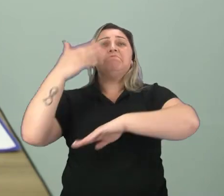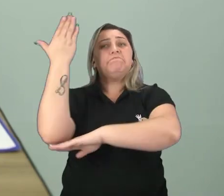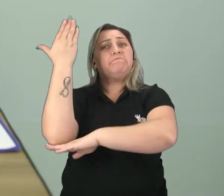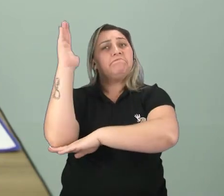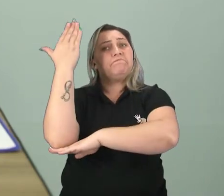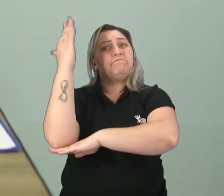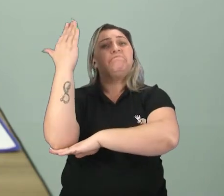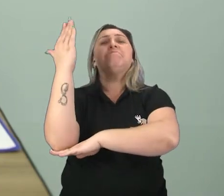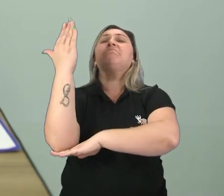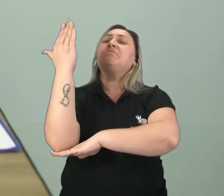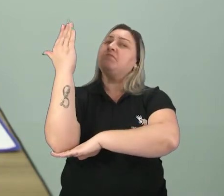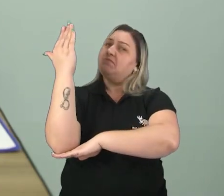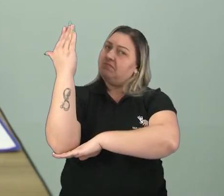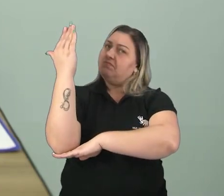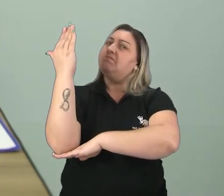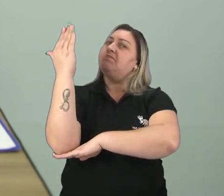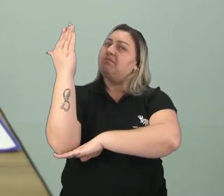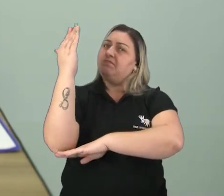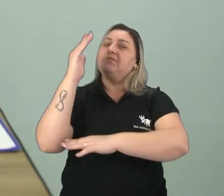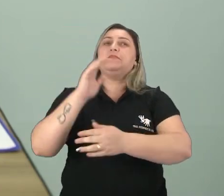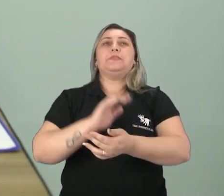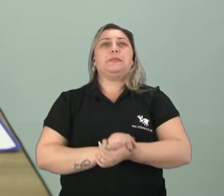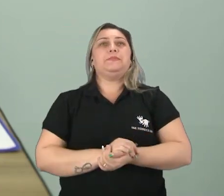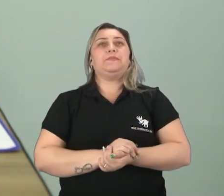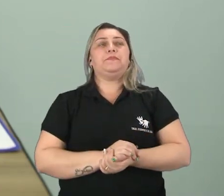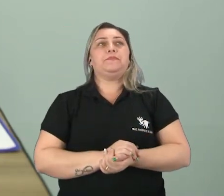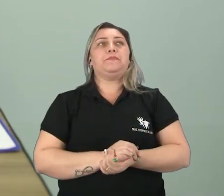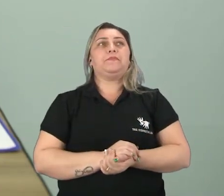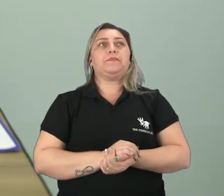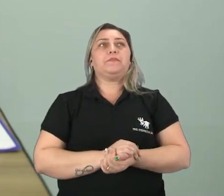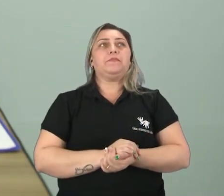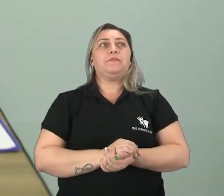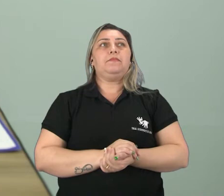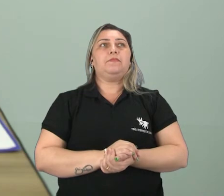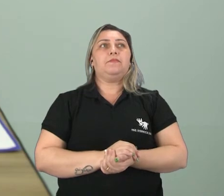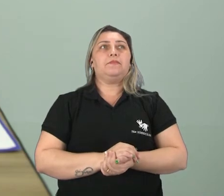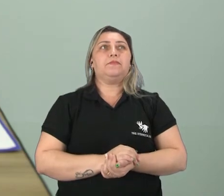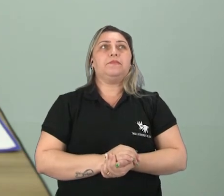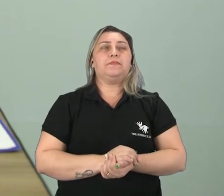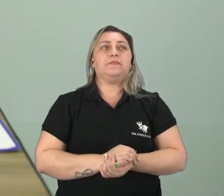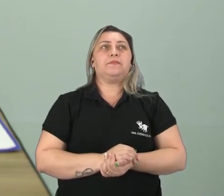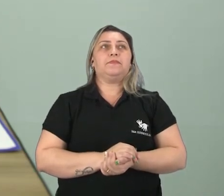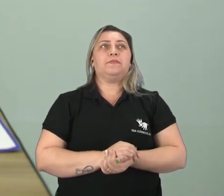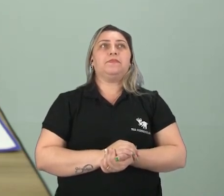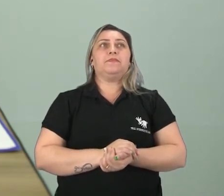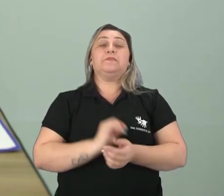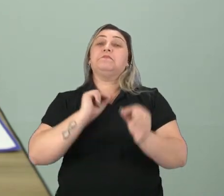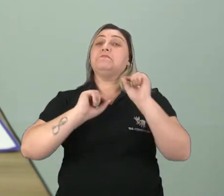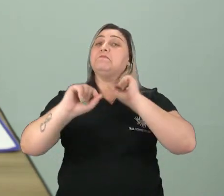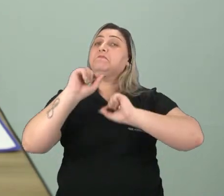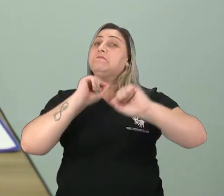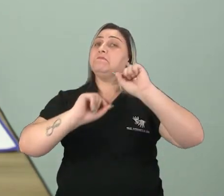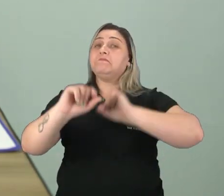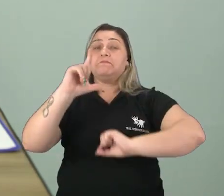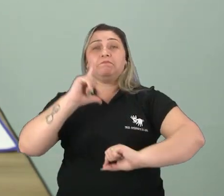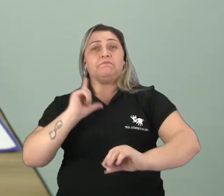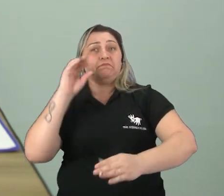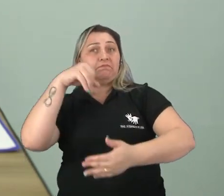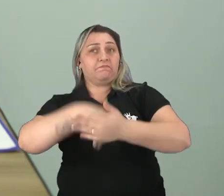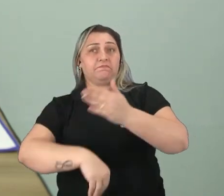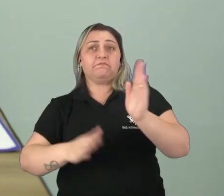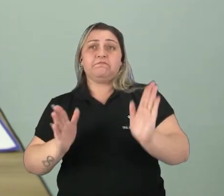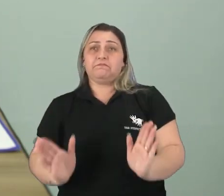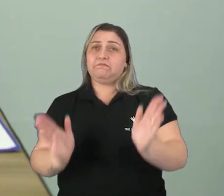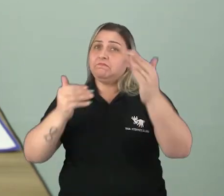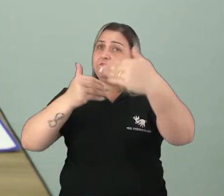a madeira isso mesmo a madeira vamos lá o que será que